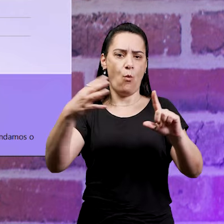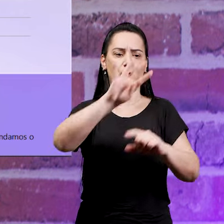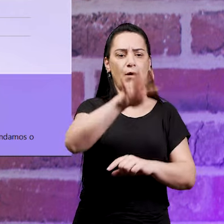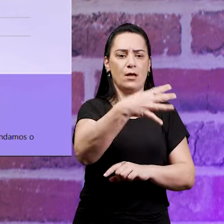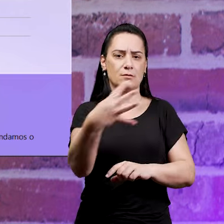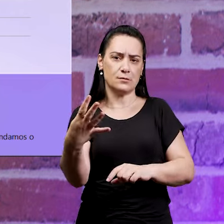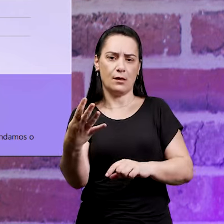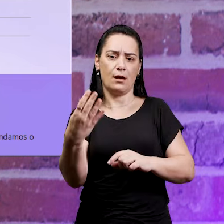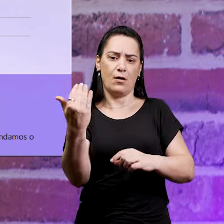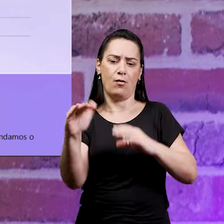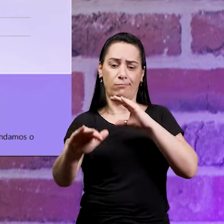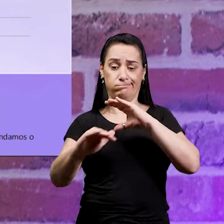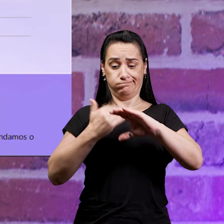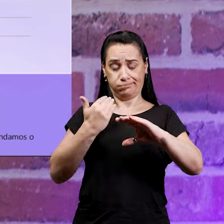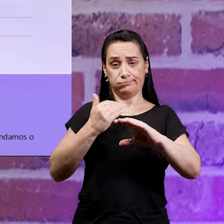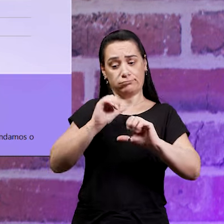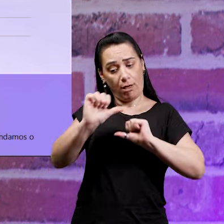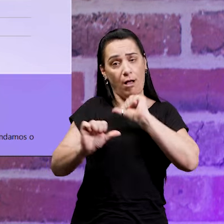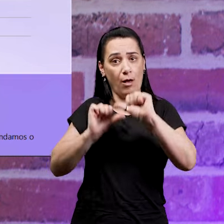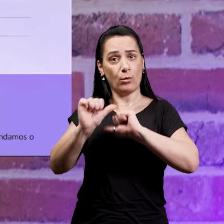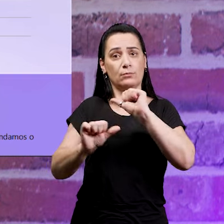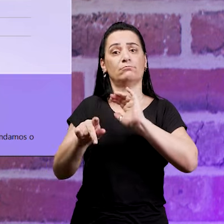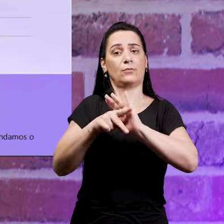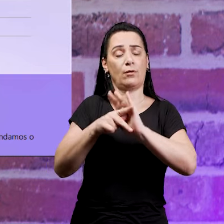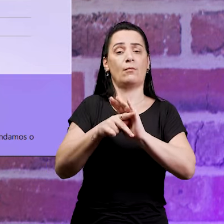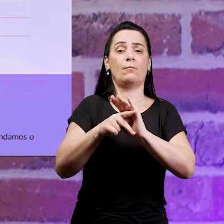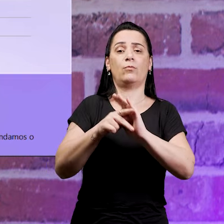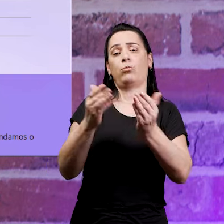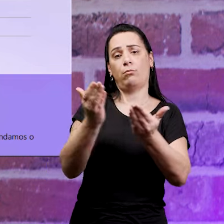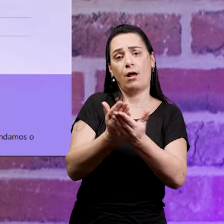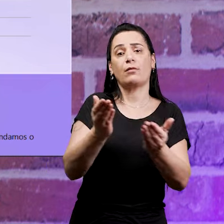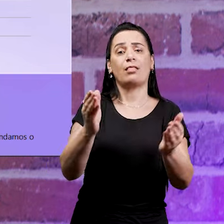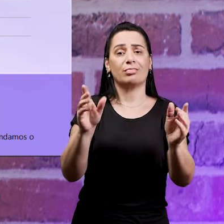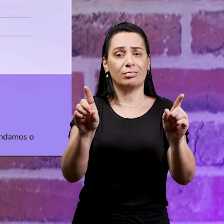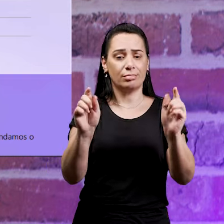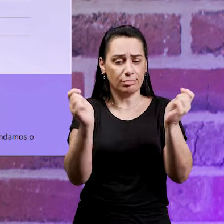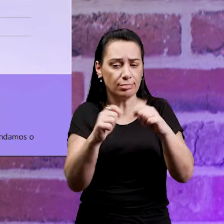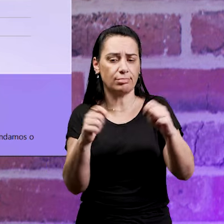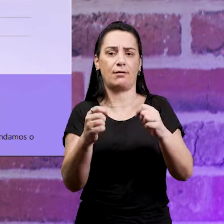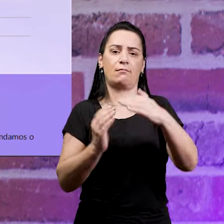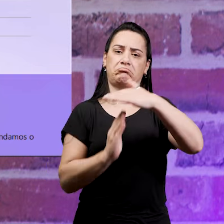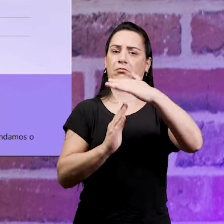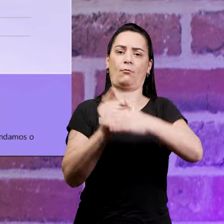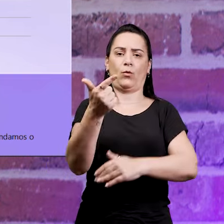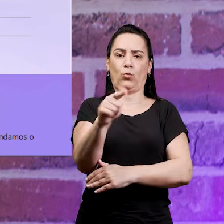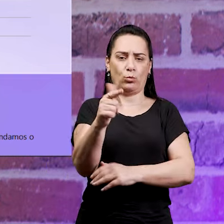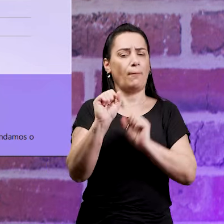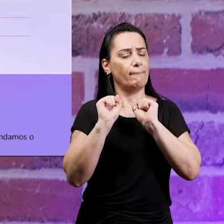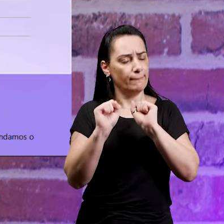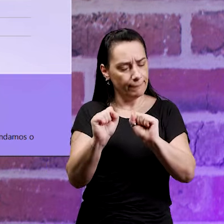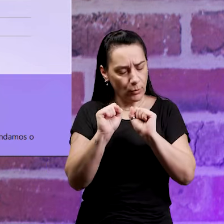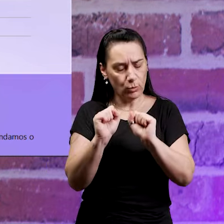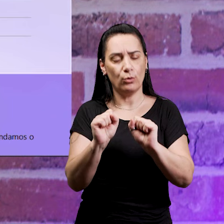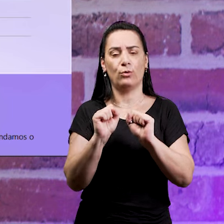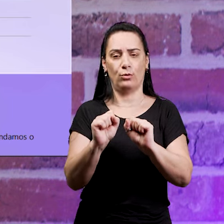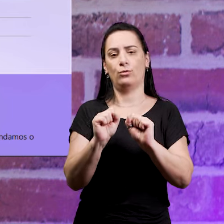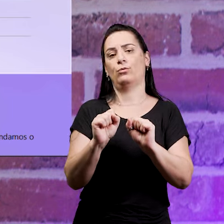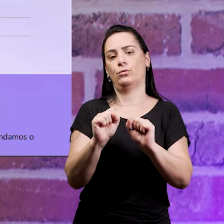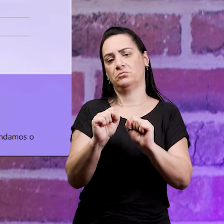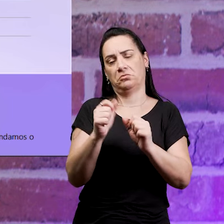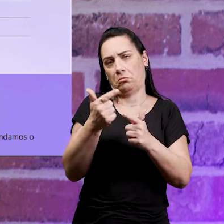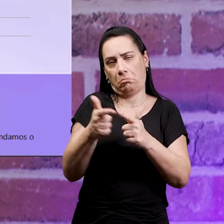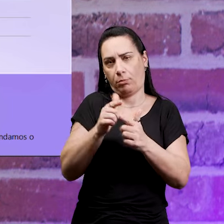Word, você consegue alterar, você consegue ter aquele manuseio dos arquivos. Você não fica limitado, tá? Então, pode